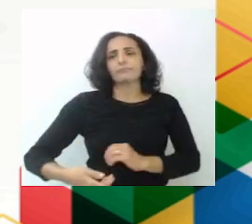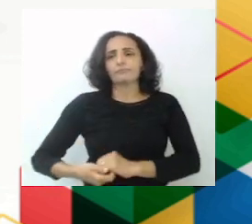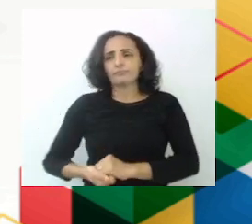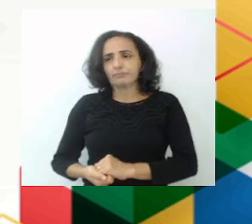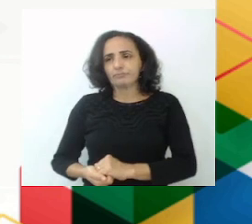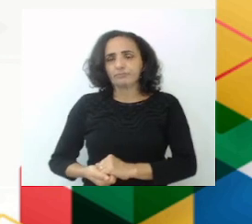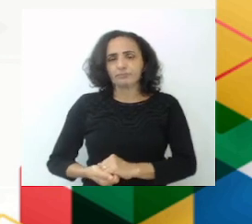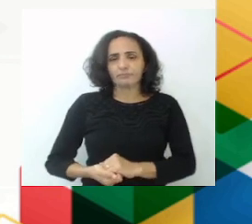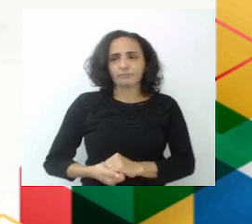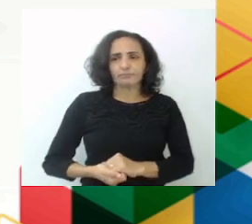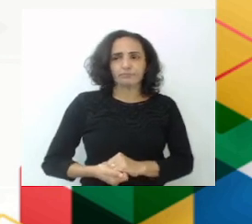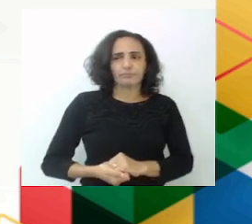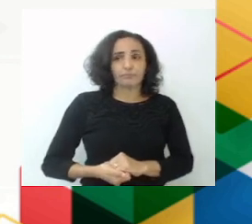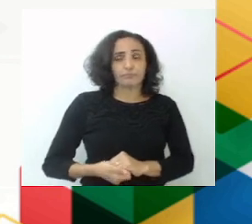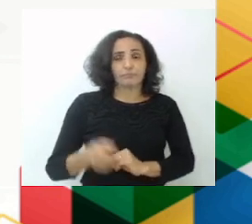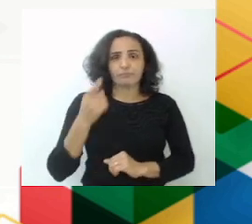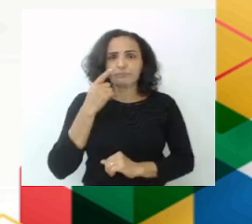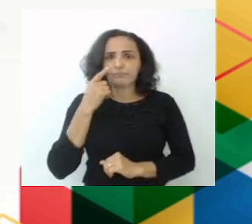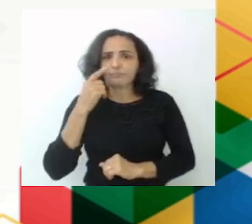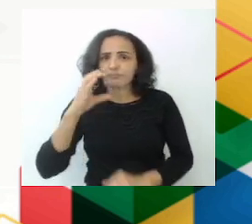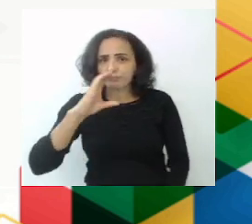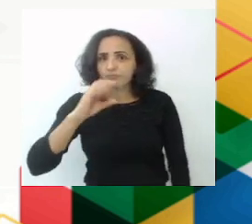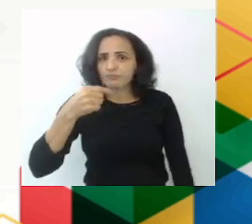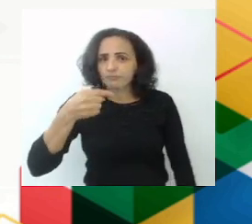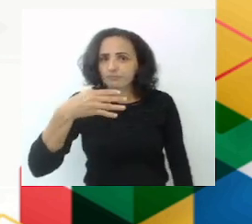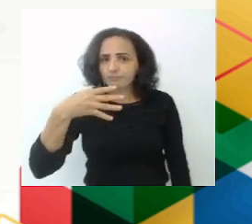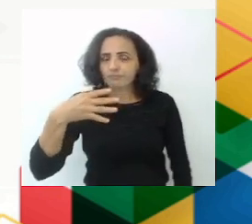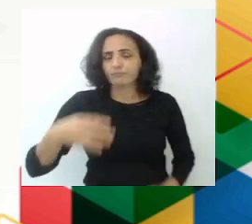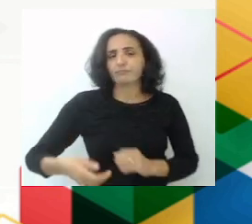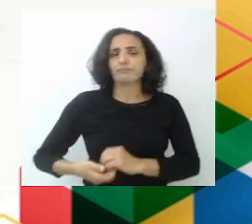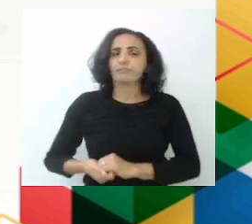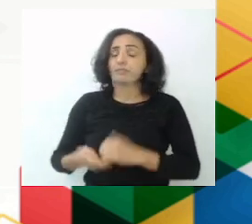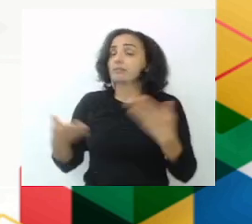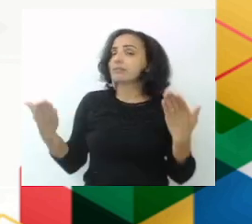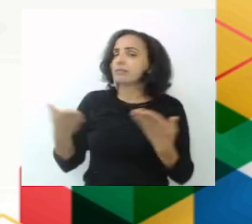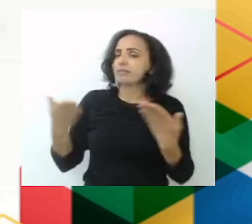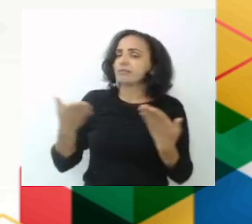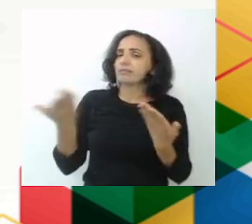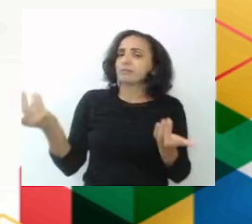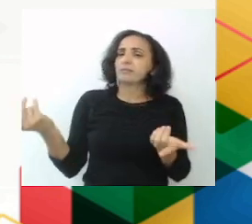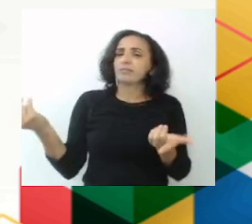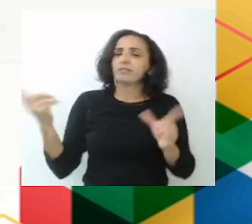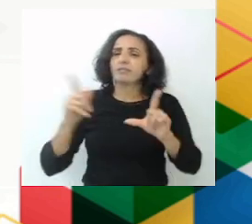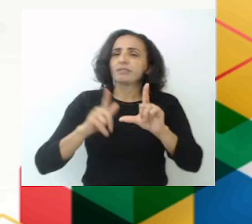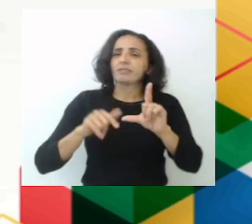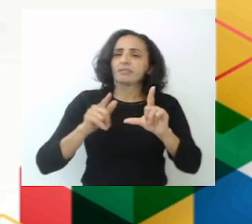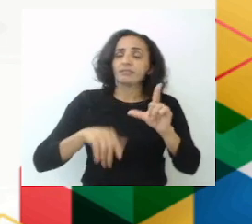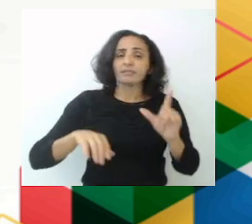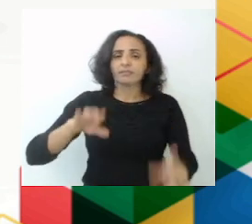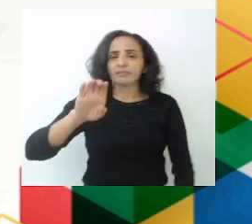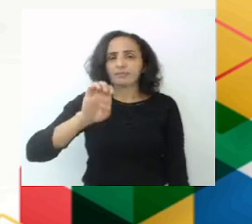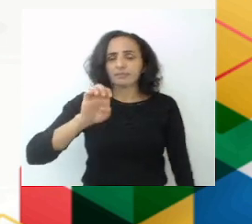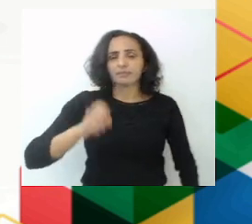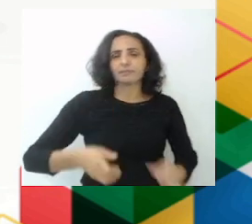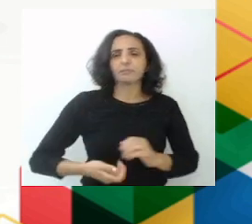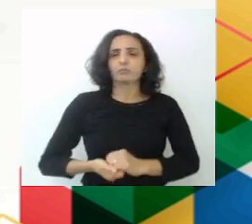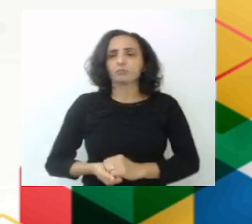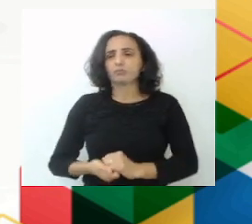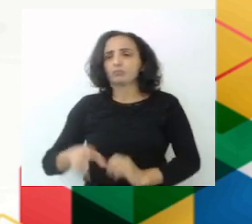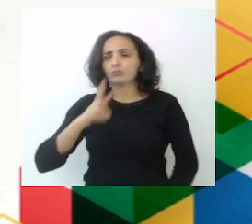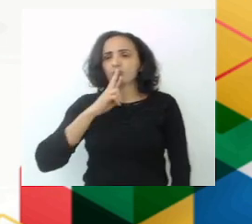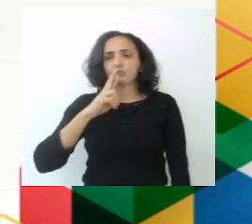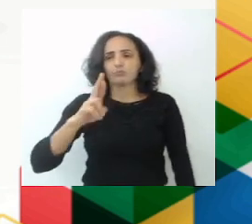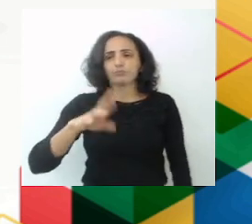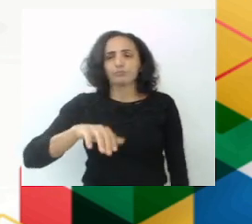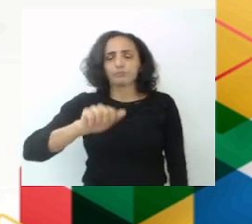C menos 4. E agora, na letra E, a diferença aqui agora ó, é